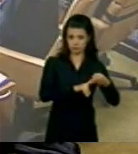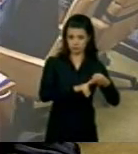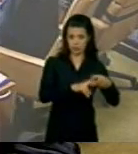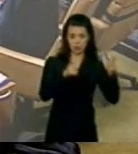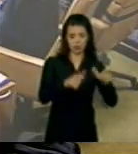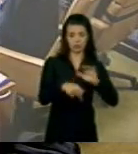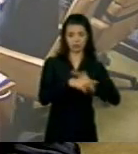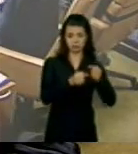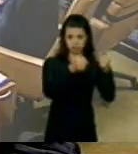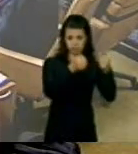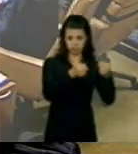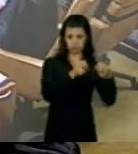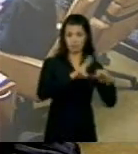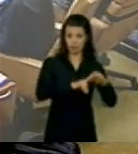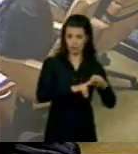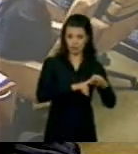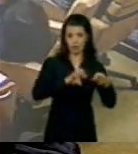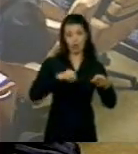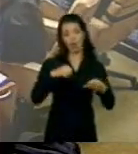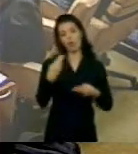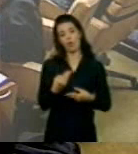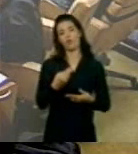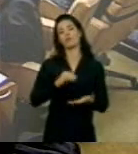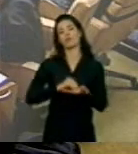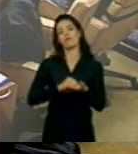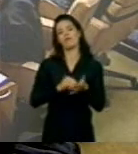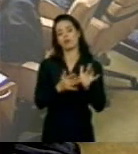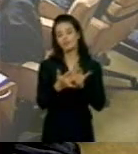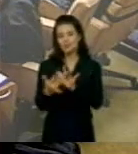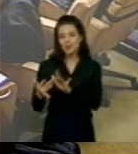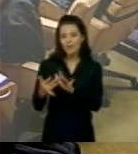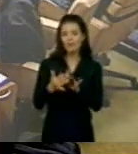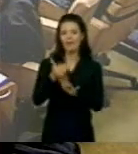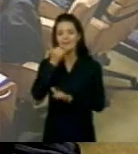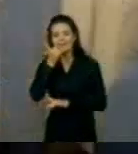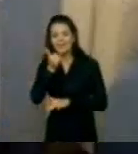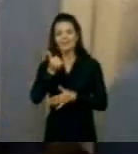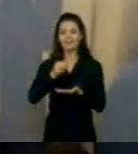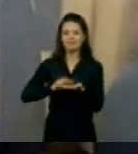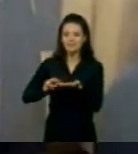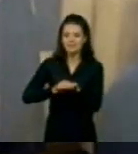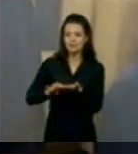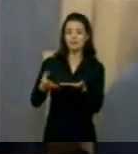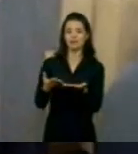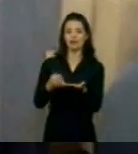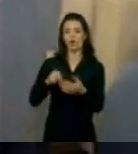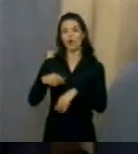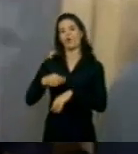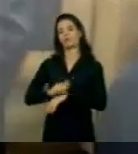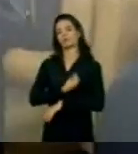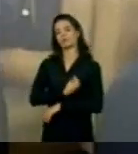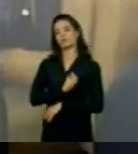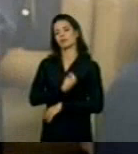penitenciária ou se na falta de contato ou até no conforto do lar no período